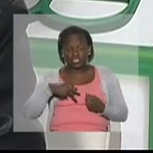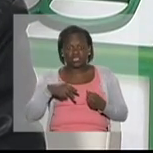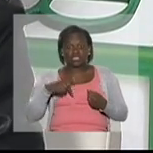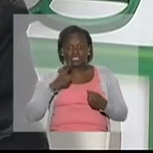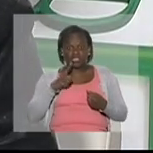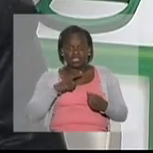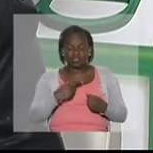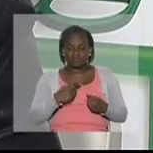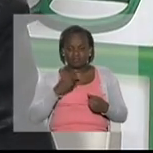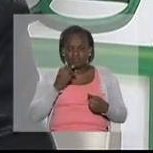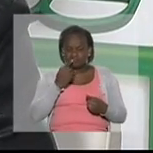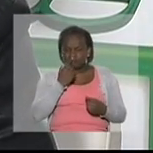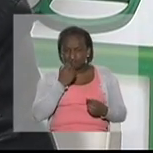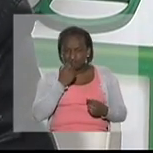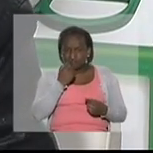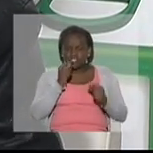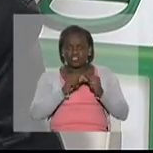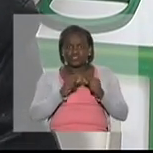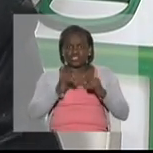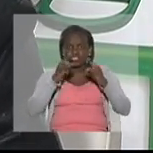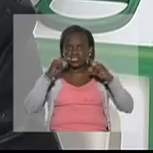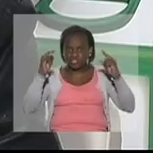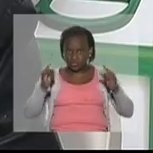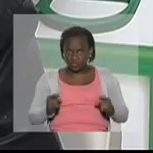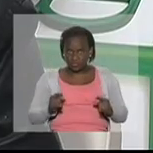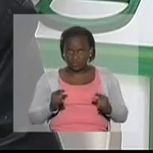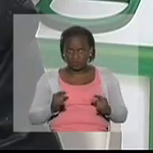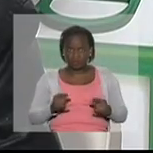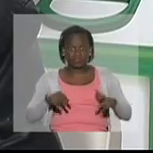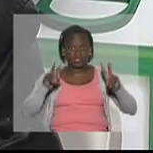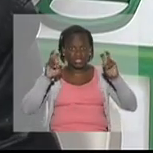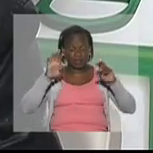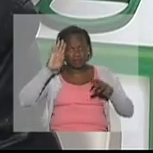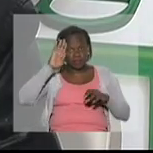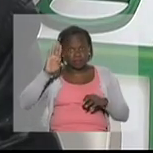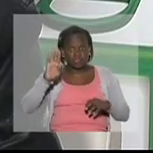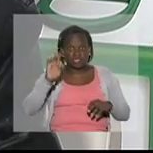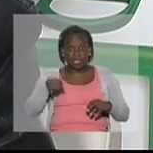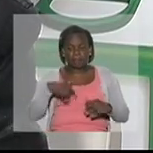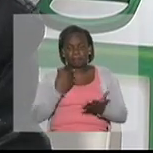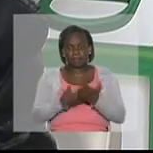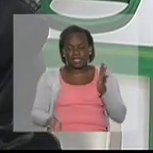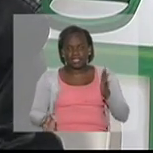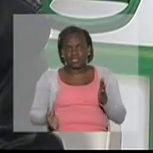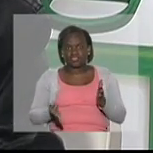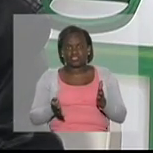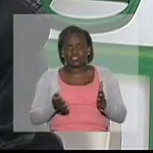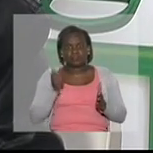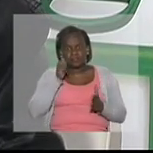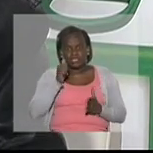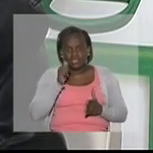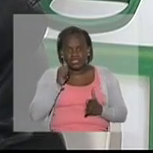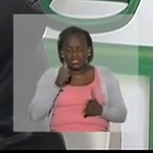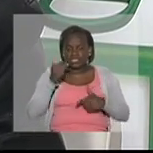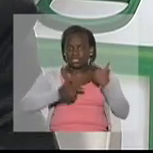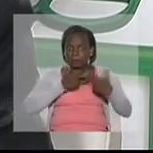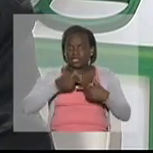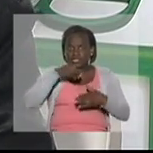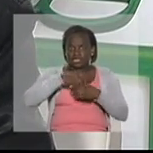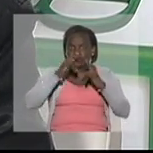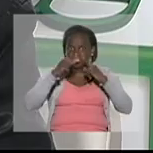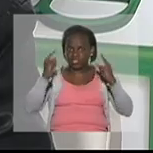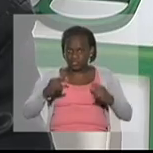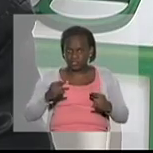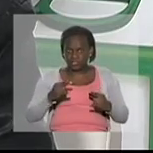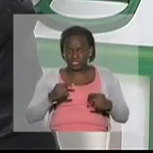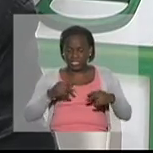história... E tem identificação, porque eu fiz circo. Então, o tema central é a perda de uma menina que trabalhava